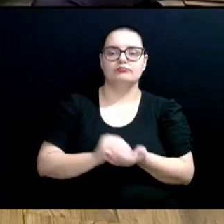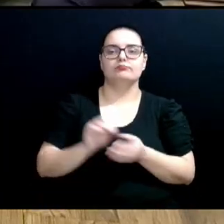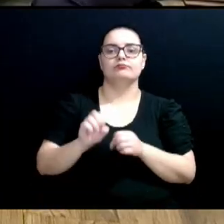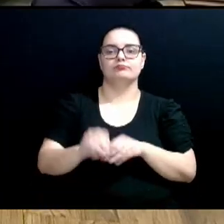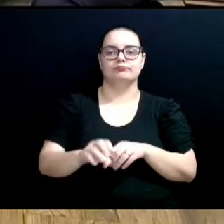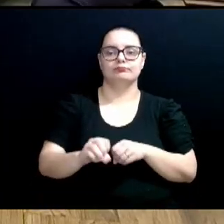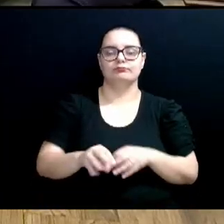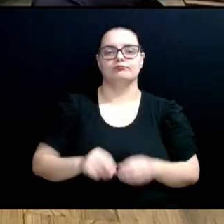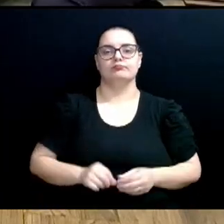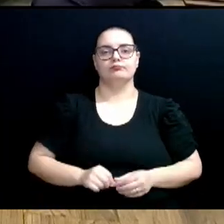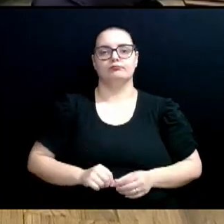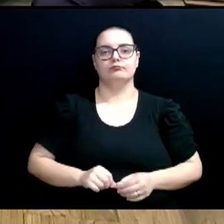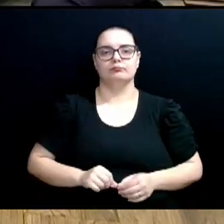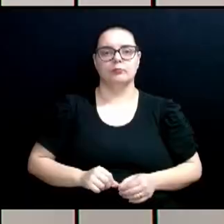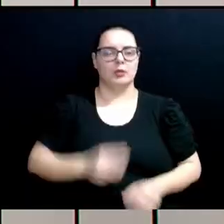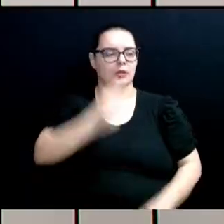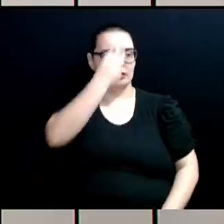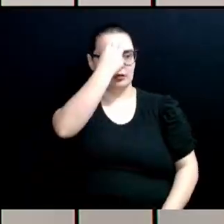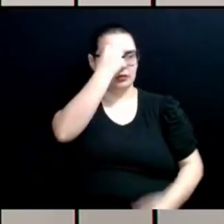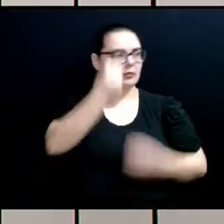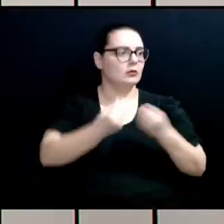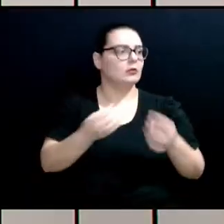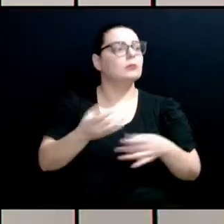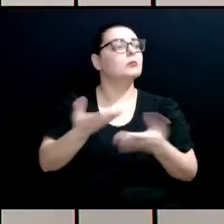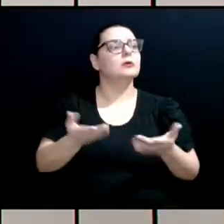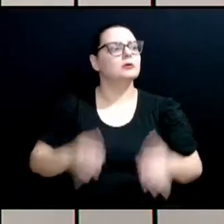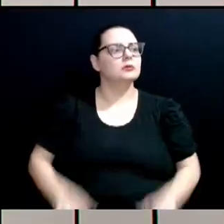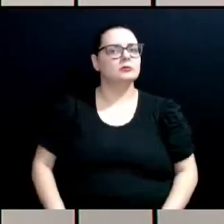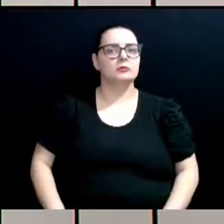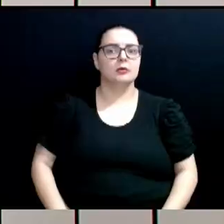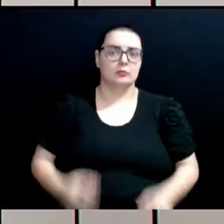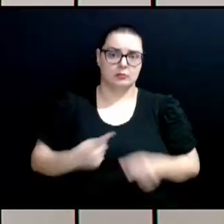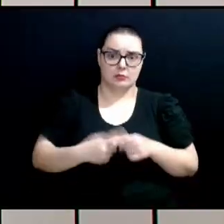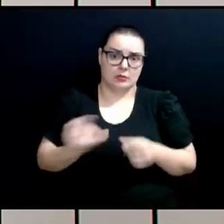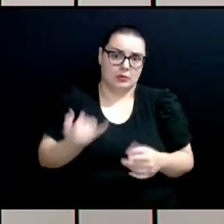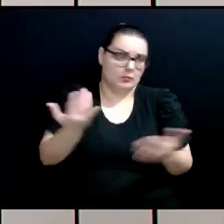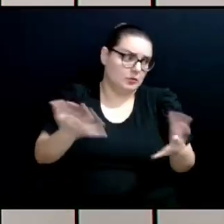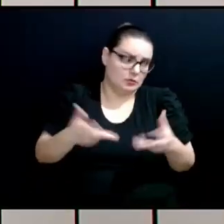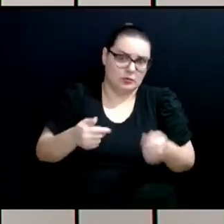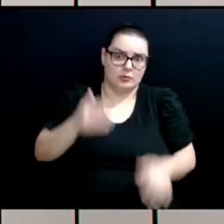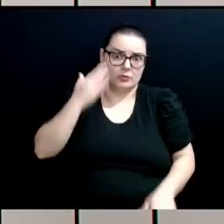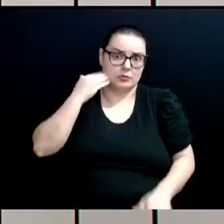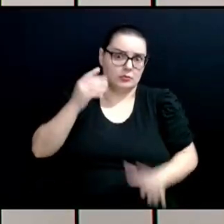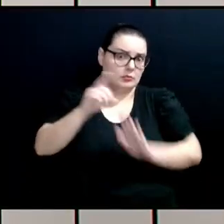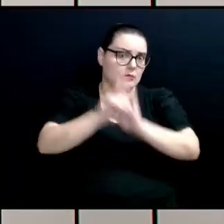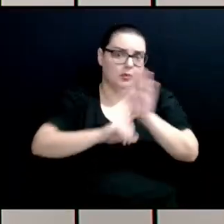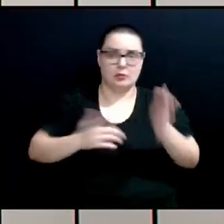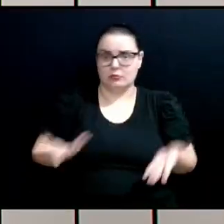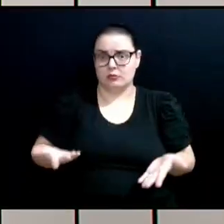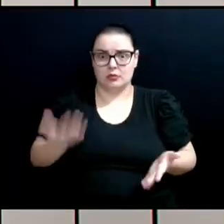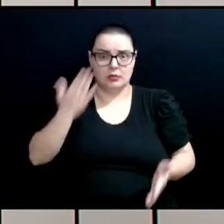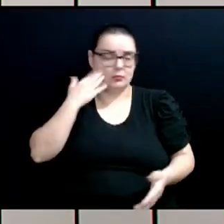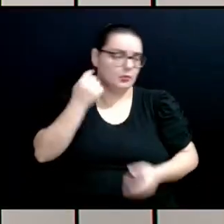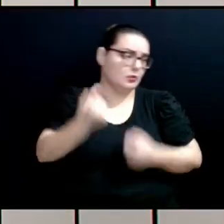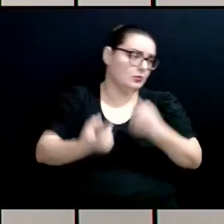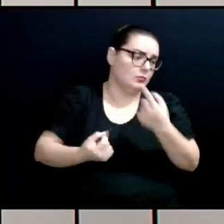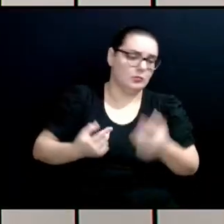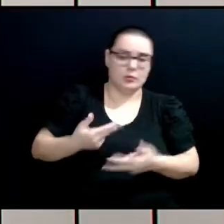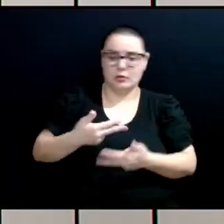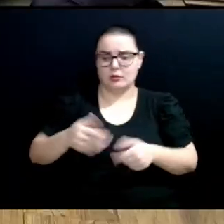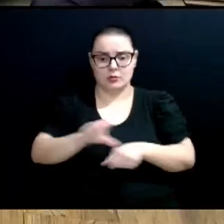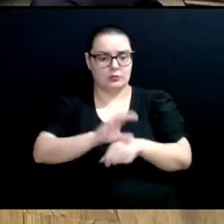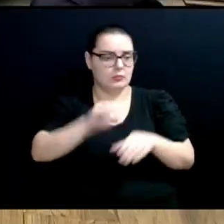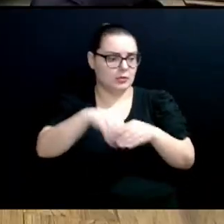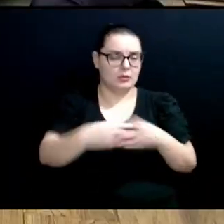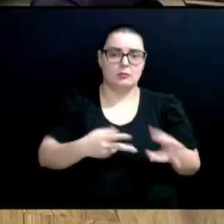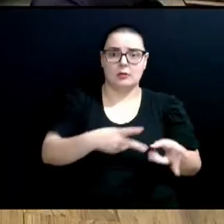E Wagner, como que a gente combate isso então? Porque seria muito importante todo mundo saber os seus direitos, saber alguma coisa sobre a Constituição, perceber que